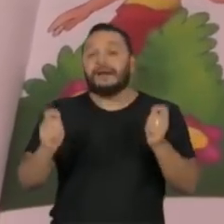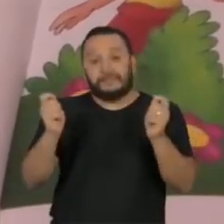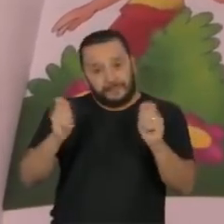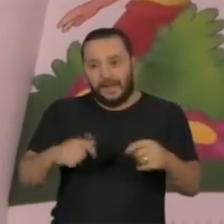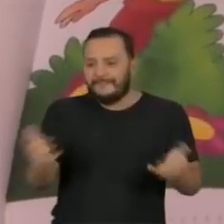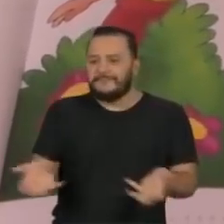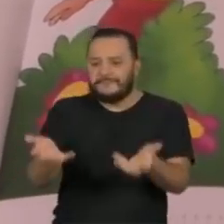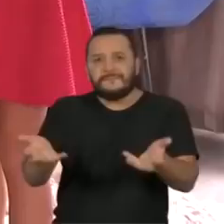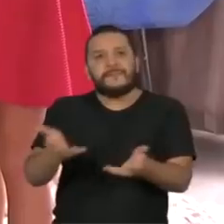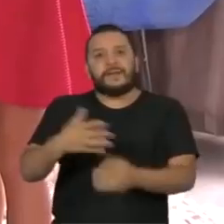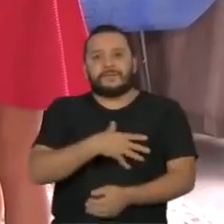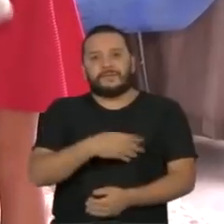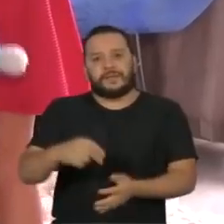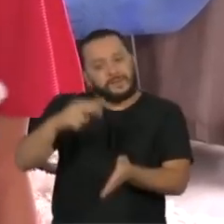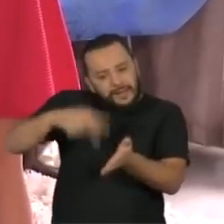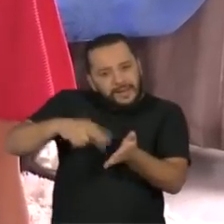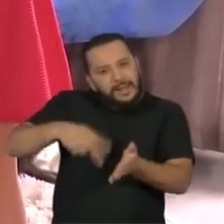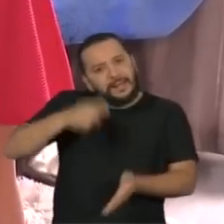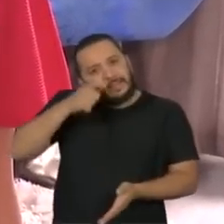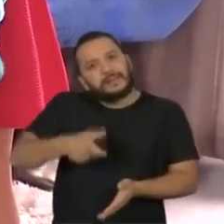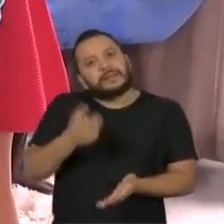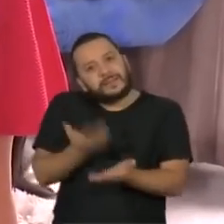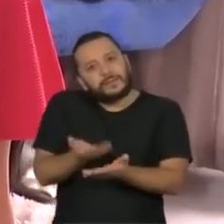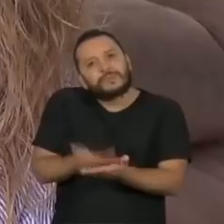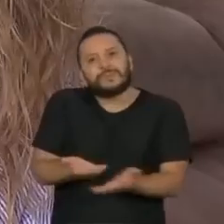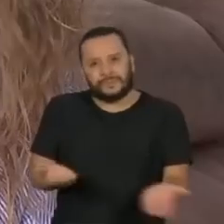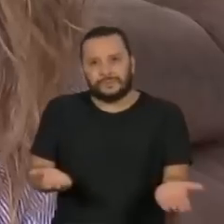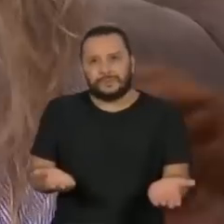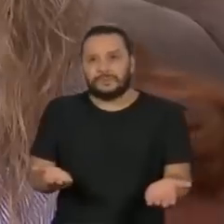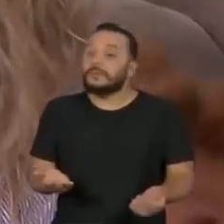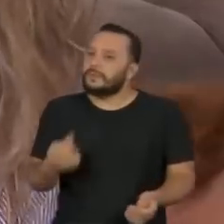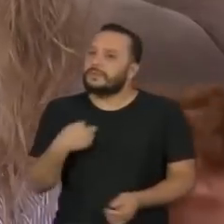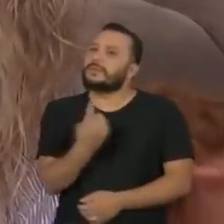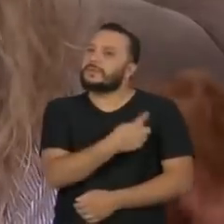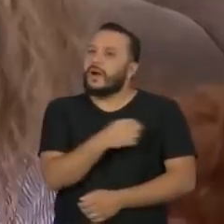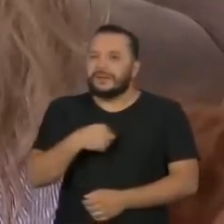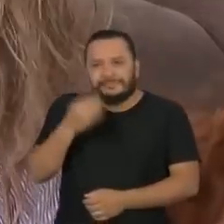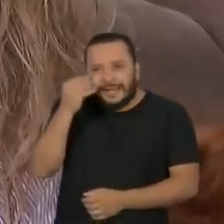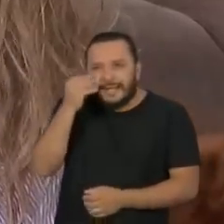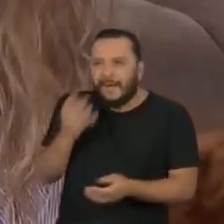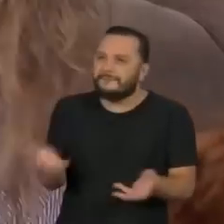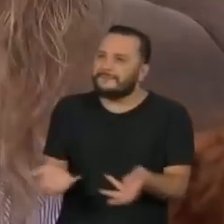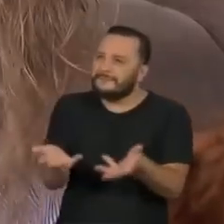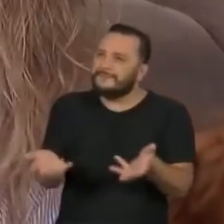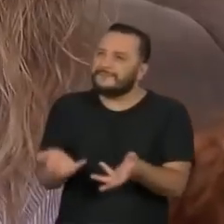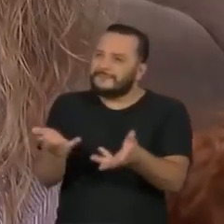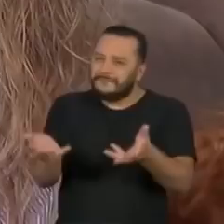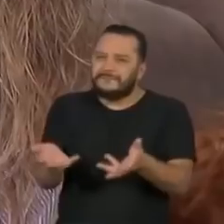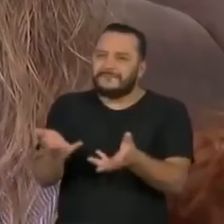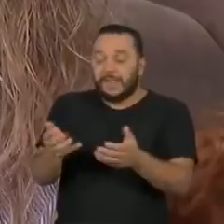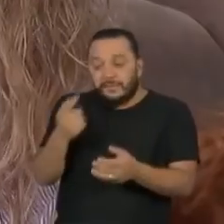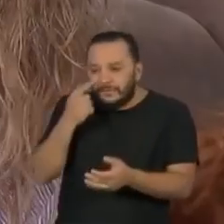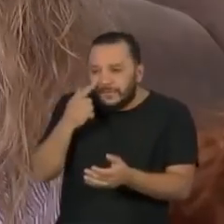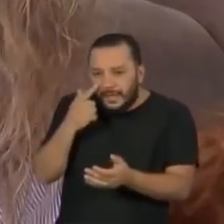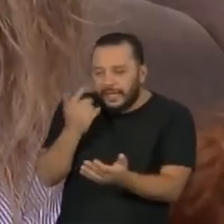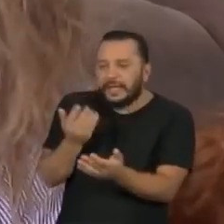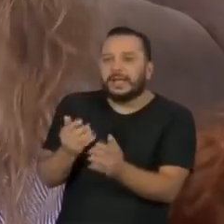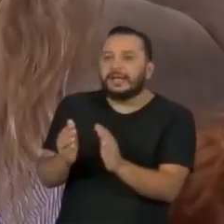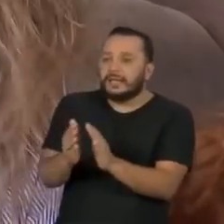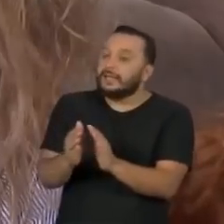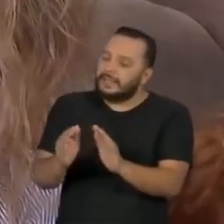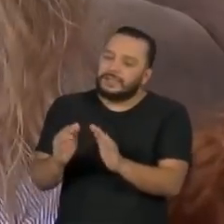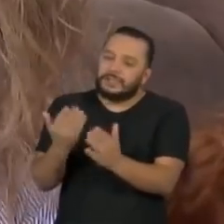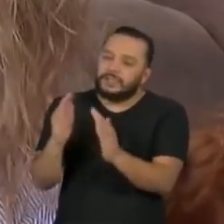encontra para incentivar os filhos a se interessarem pelos estudos. A gente tenta ao máximo acompanhar as lições de casa,